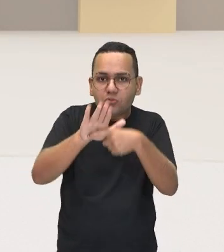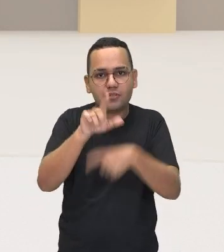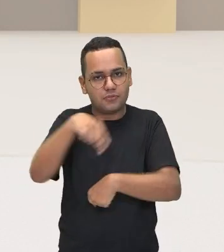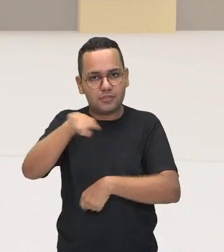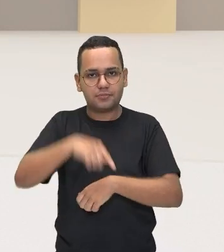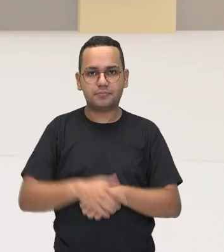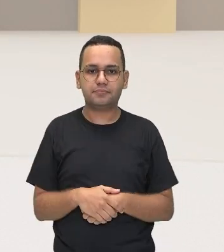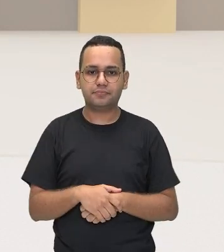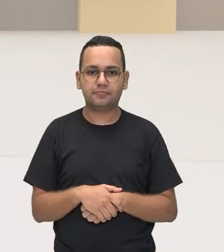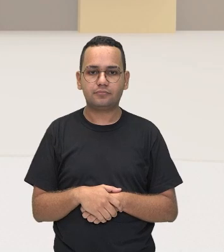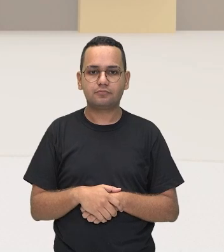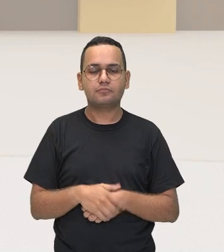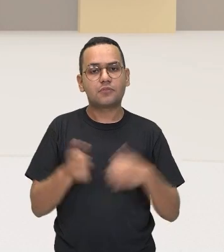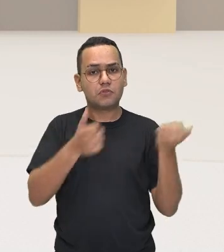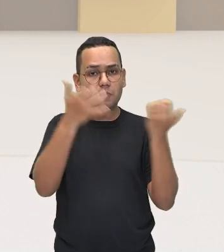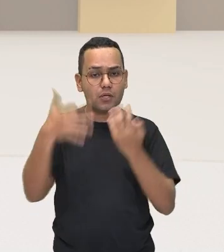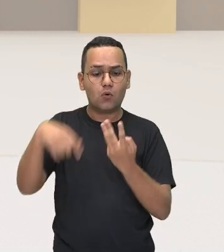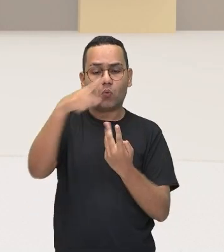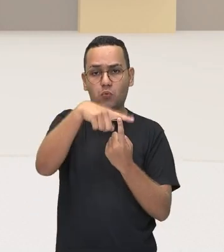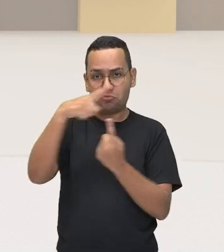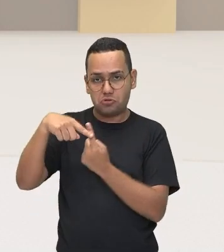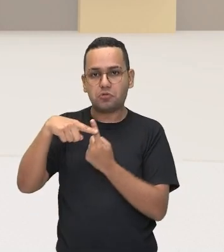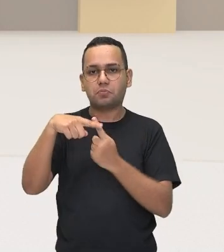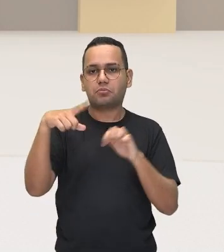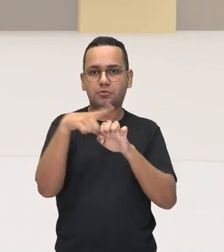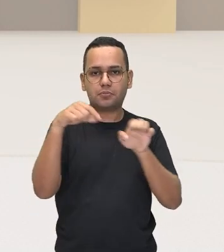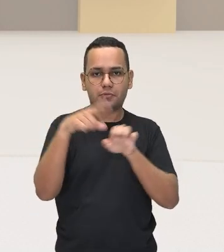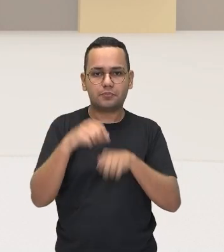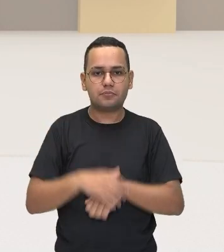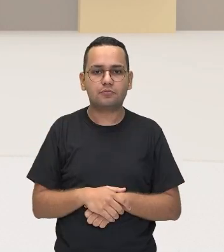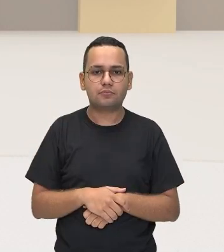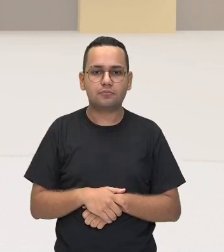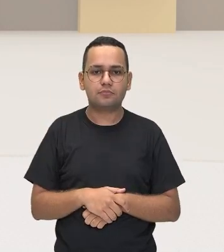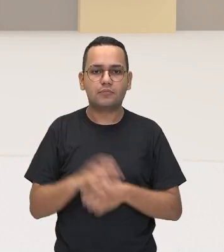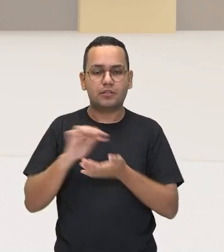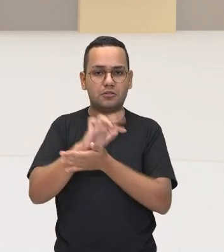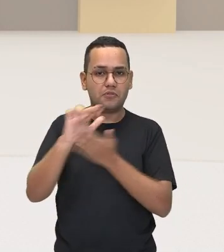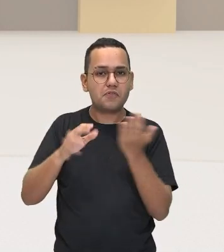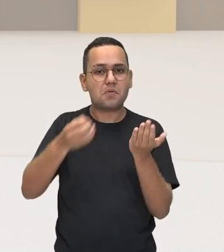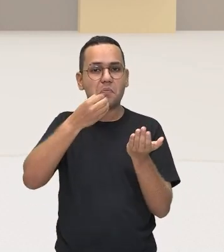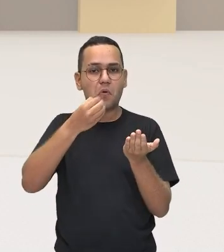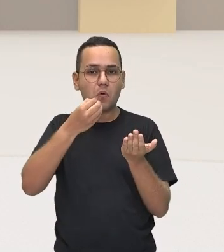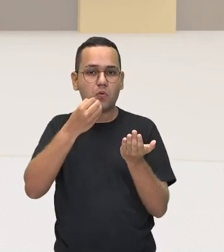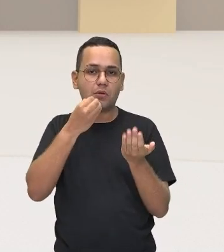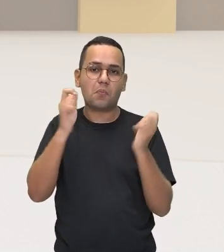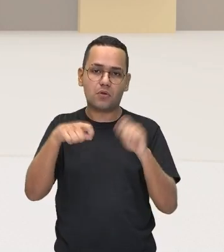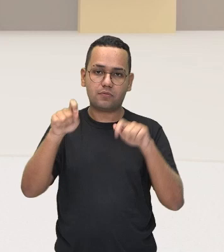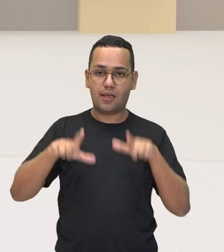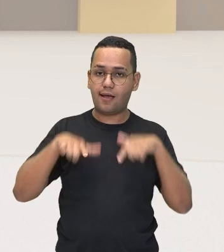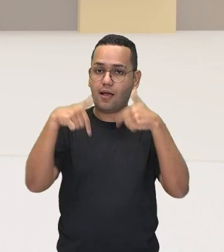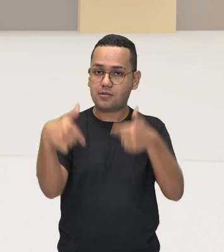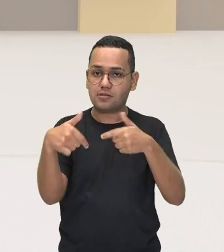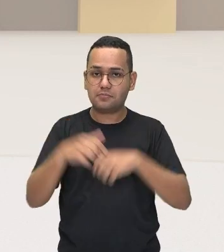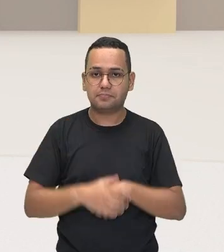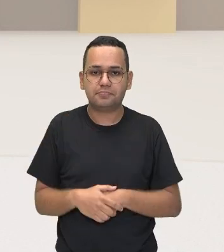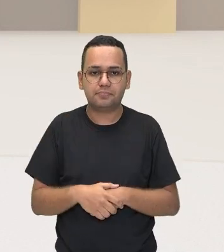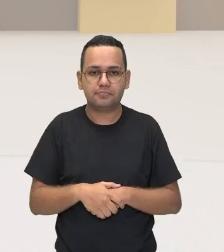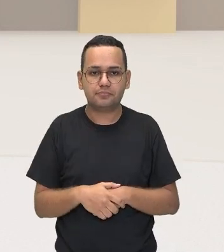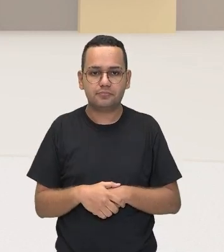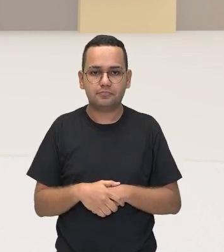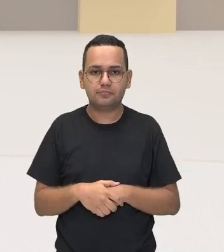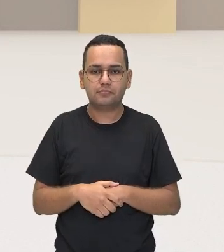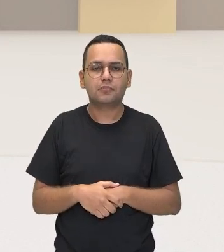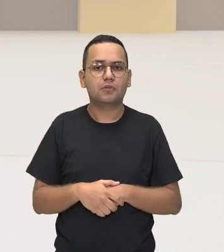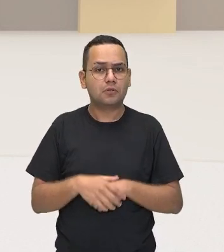de empreendedorismo, né? E colocamos algumas possibilidades que a gente pode fazer acontecer esse empreendedorismo em cada